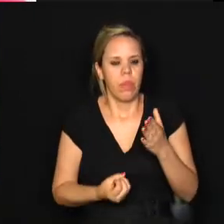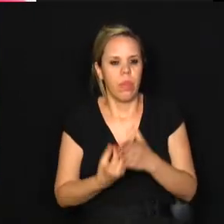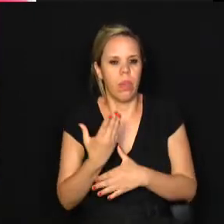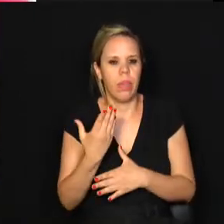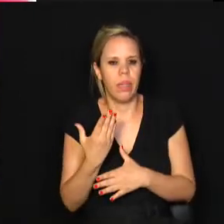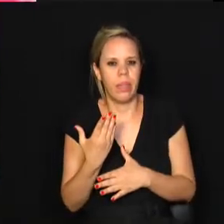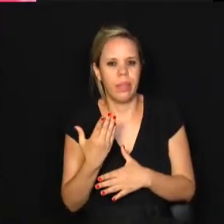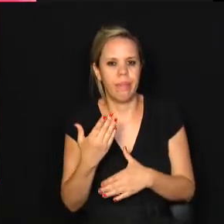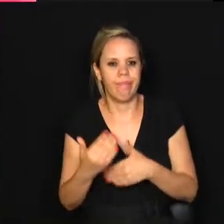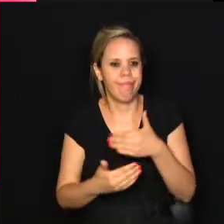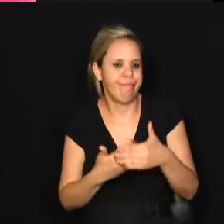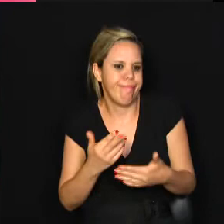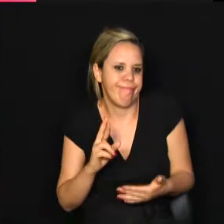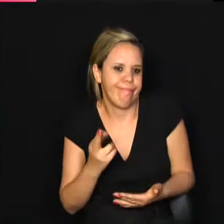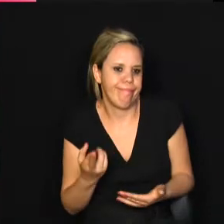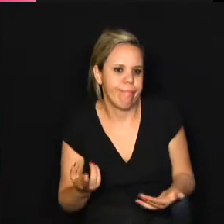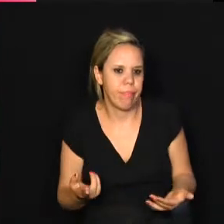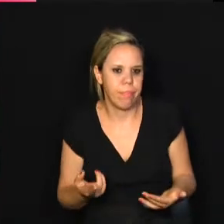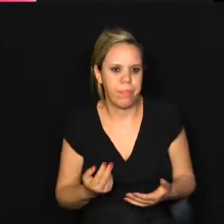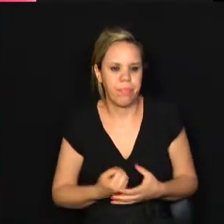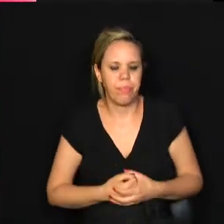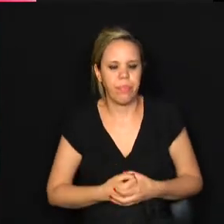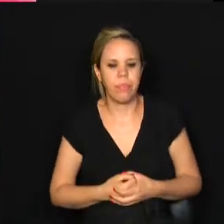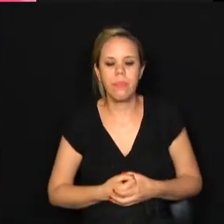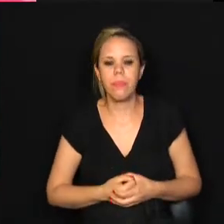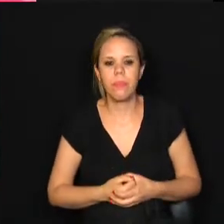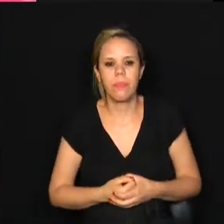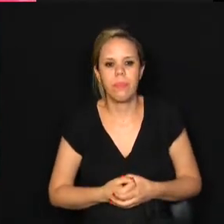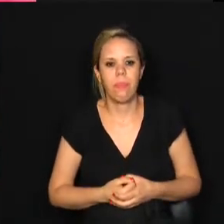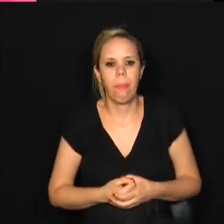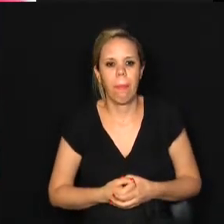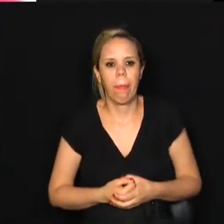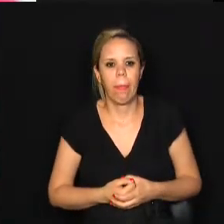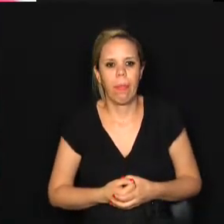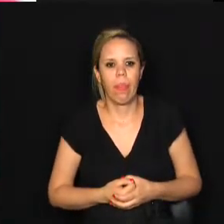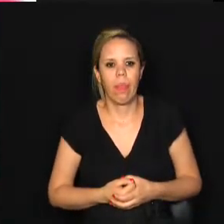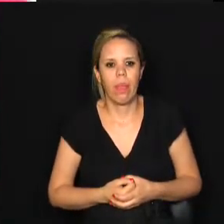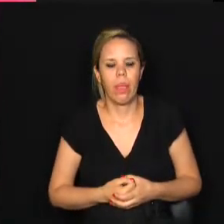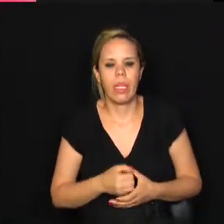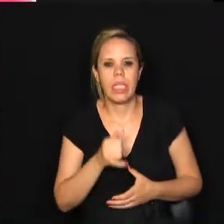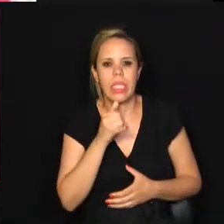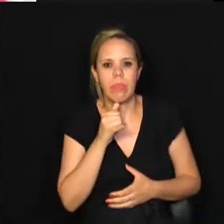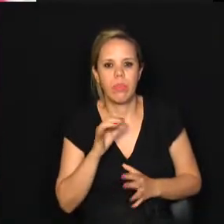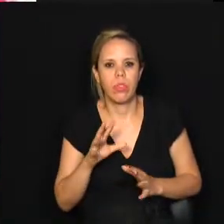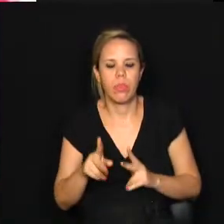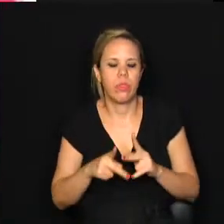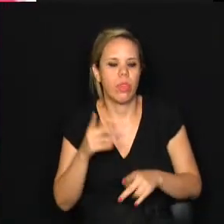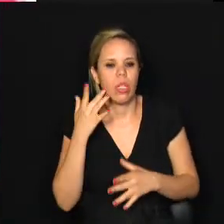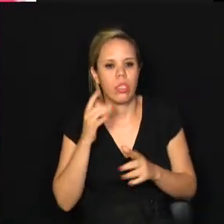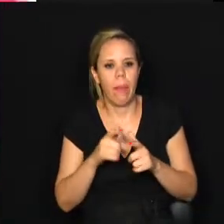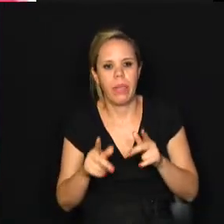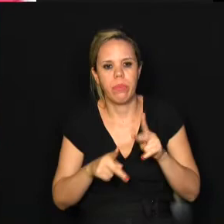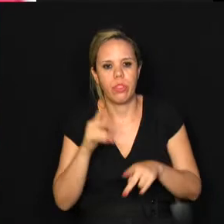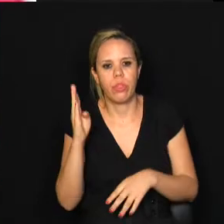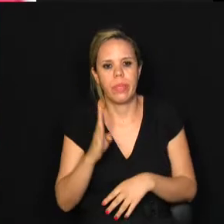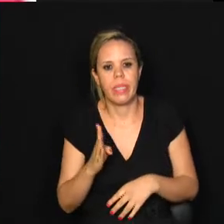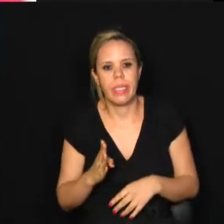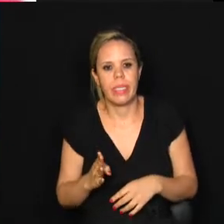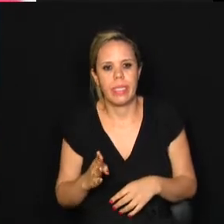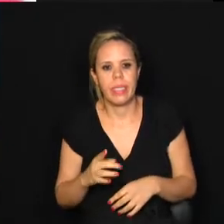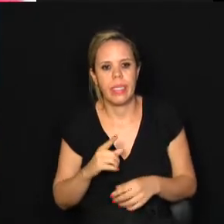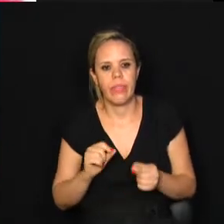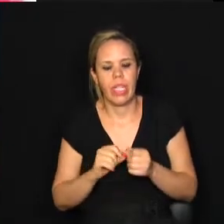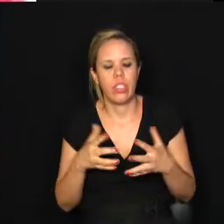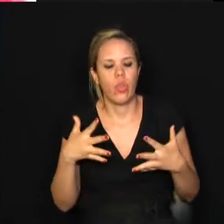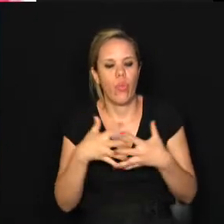como consequência, né? Em relação ao monopólio postal, que muitas pessoas, acho que a maioria dos brasileiros, fazem